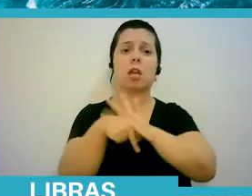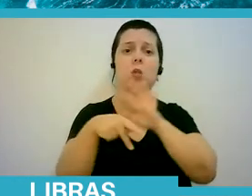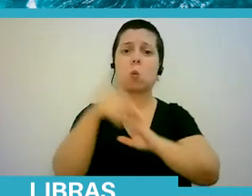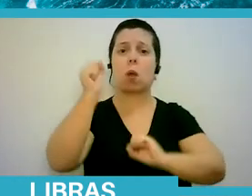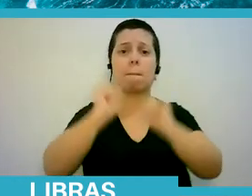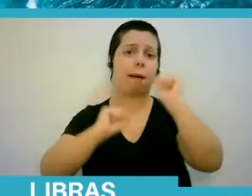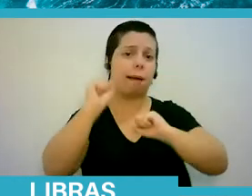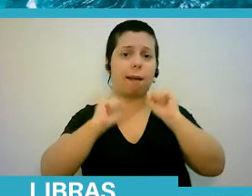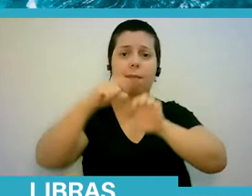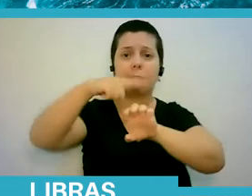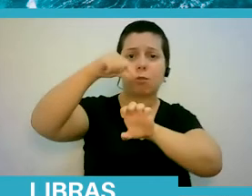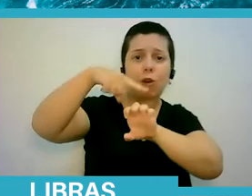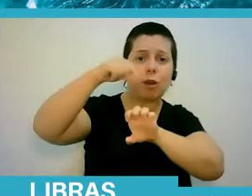pensar,